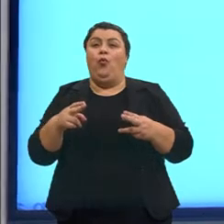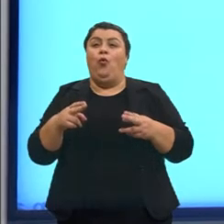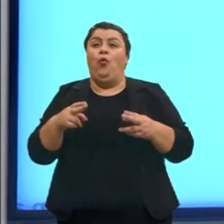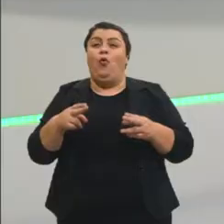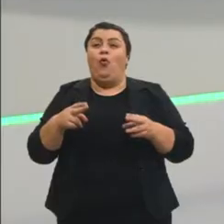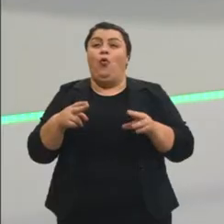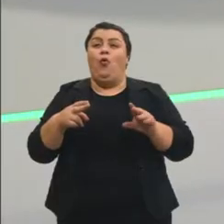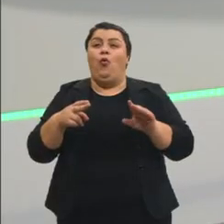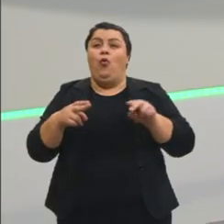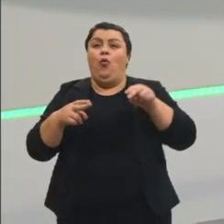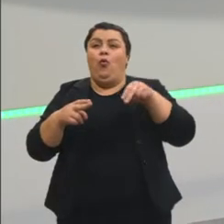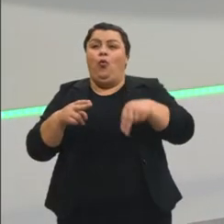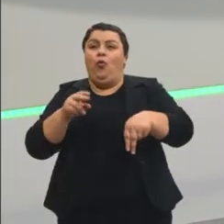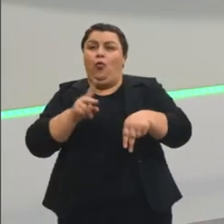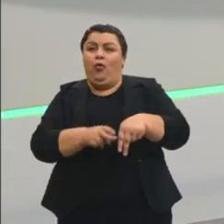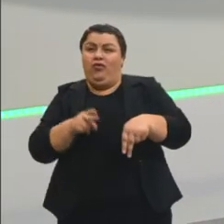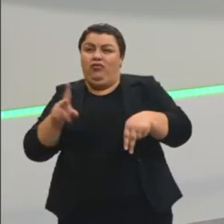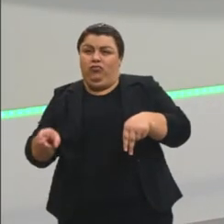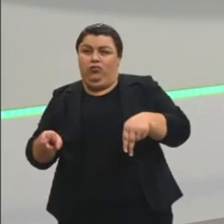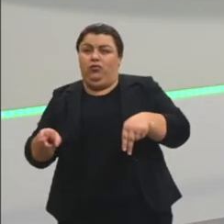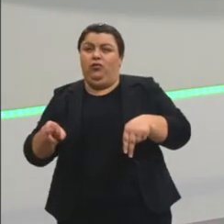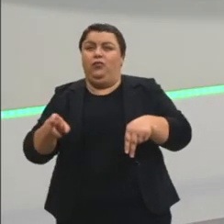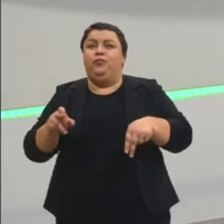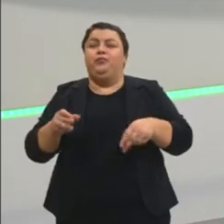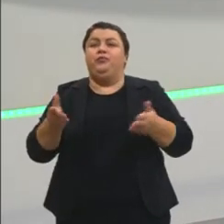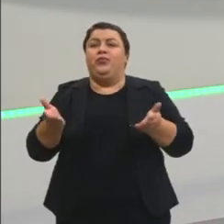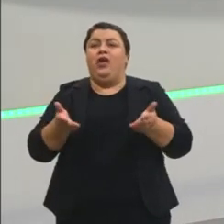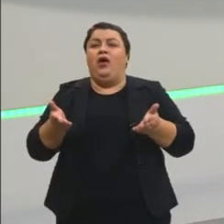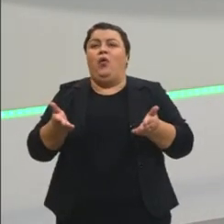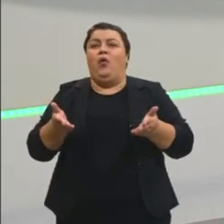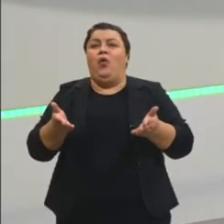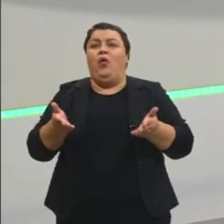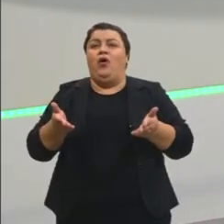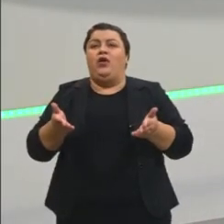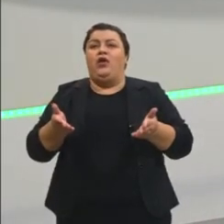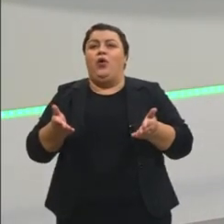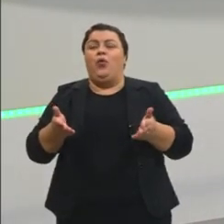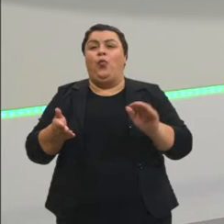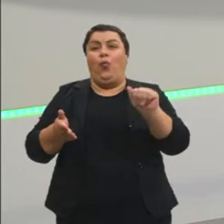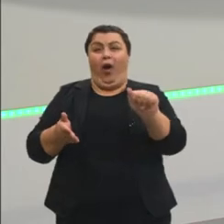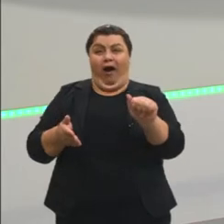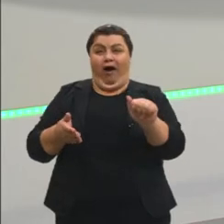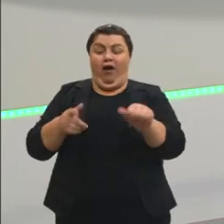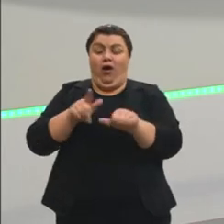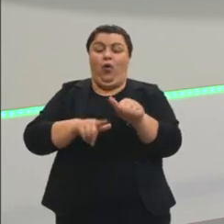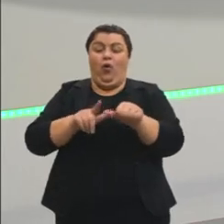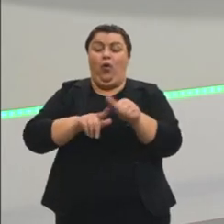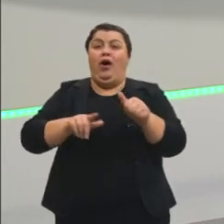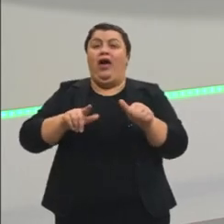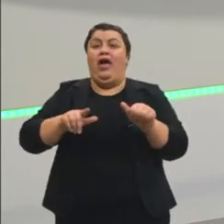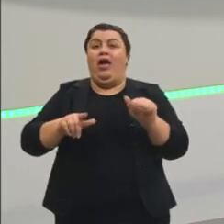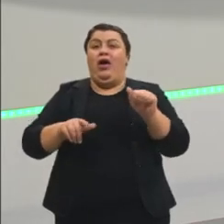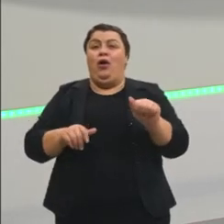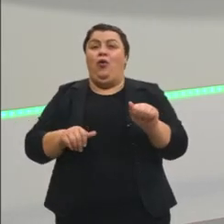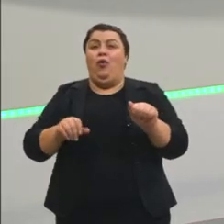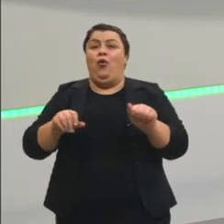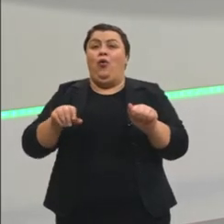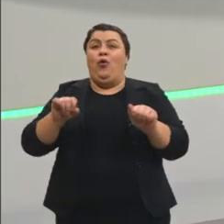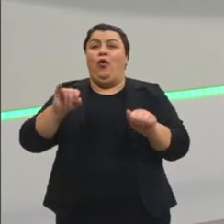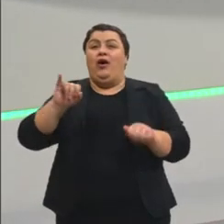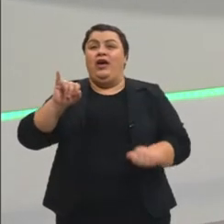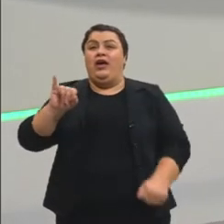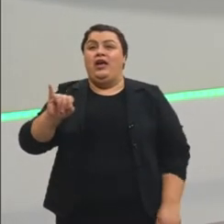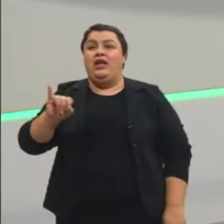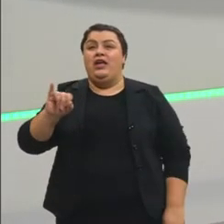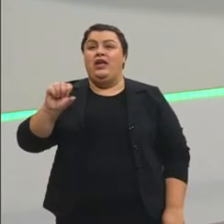que isótopo e já os isóbaros na ele traz esse A nomenclatura porque é o mesmo